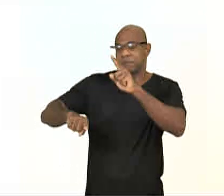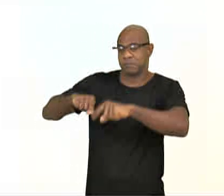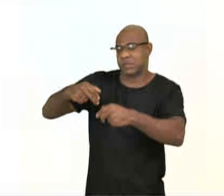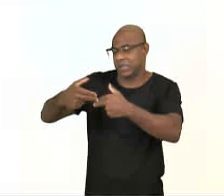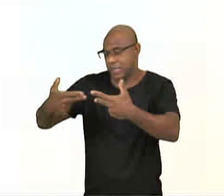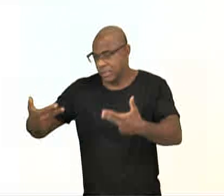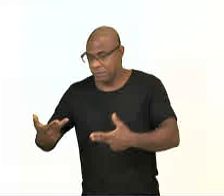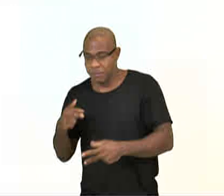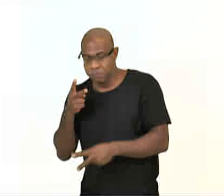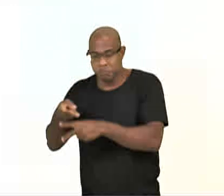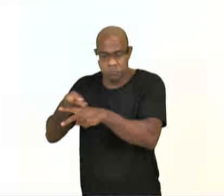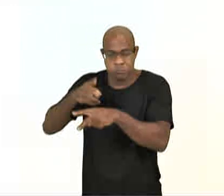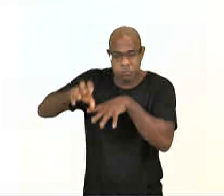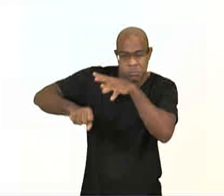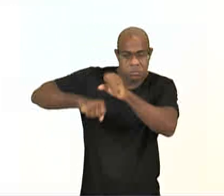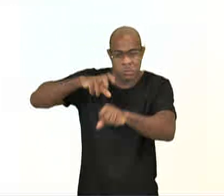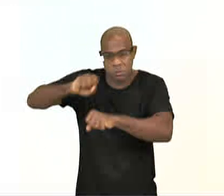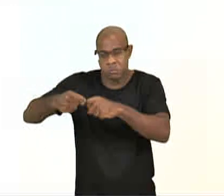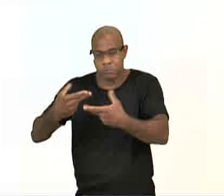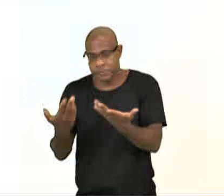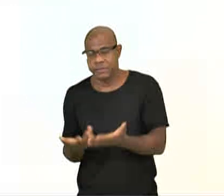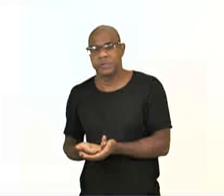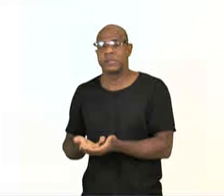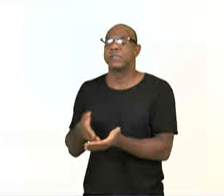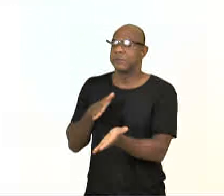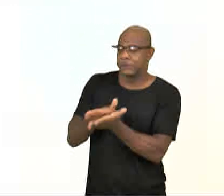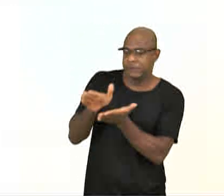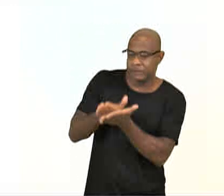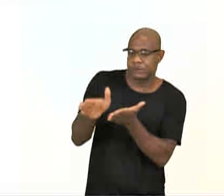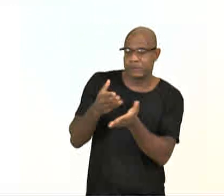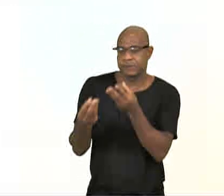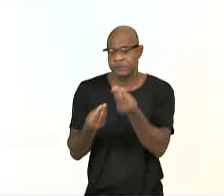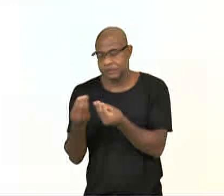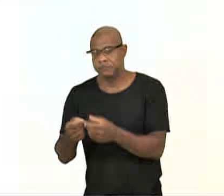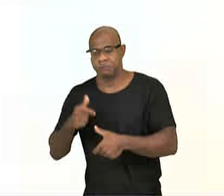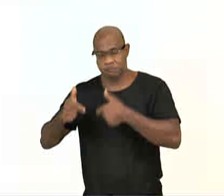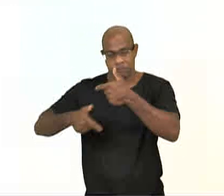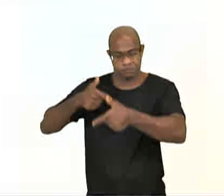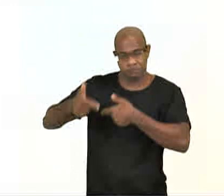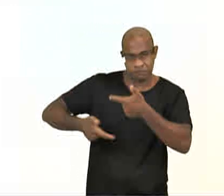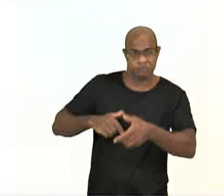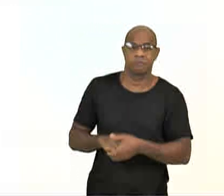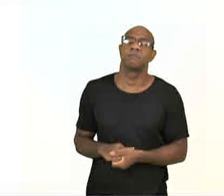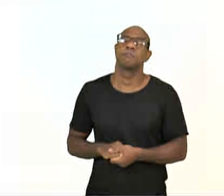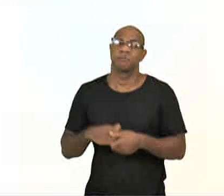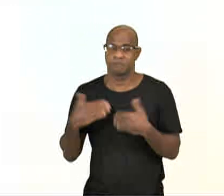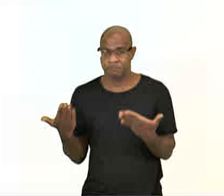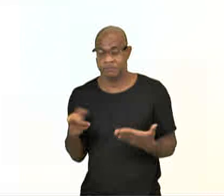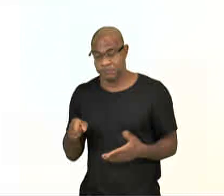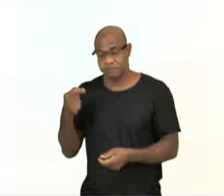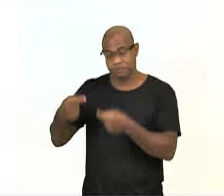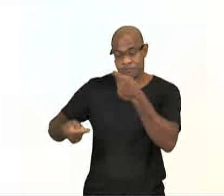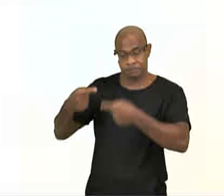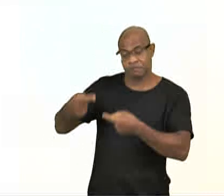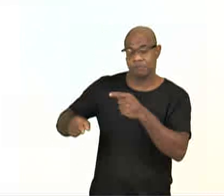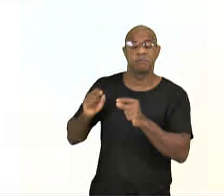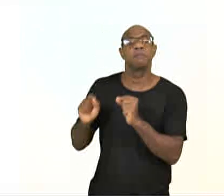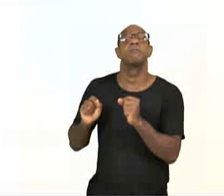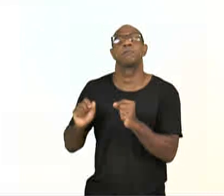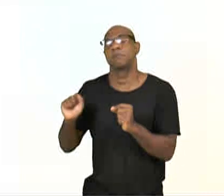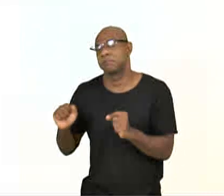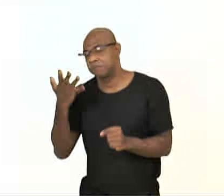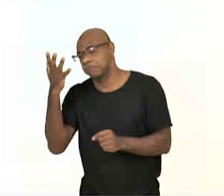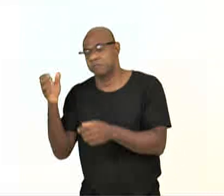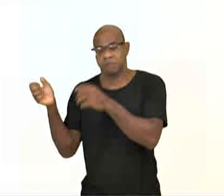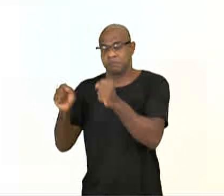essa matéria-prima, né, mercado consumidor e mão de obra, tornaram-se acirradas. Essa disputa lançou as principais